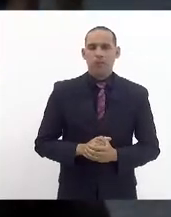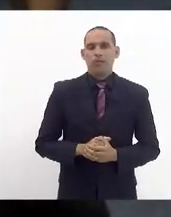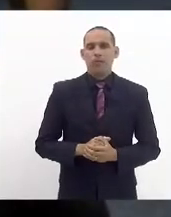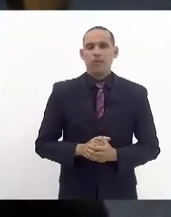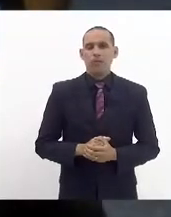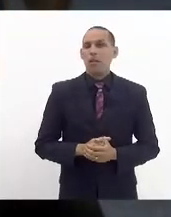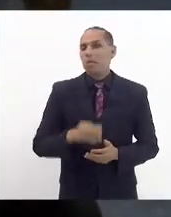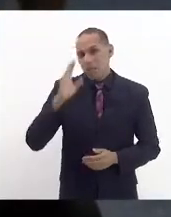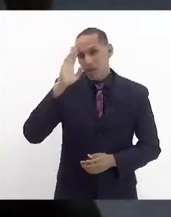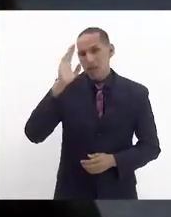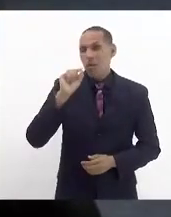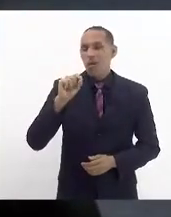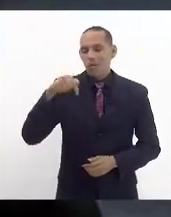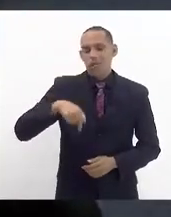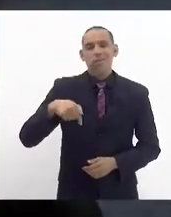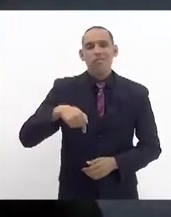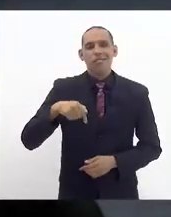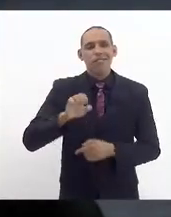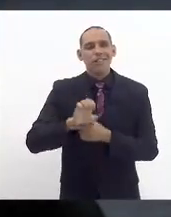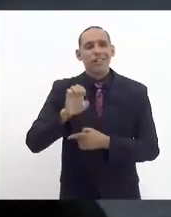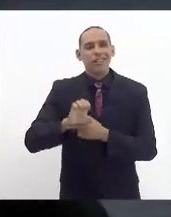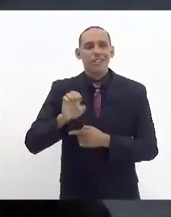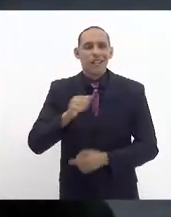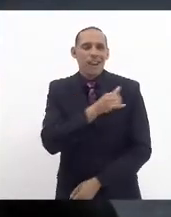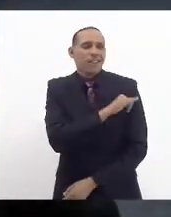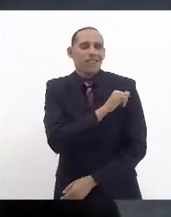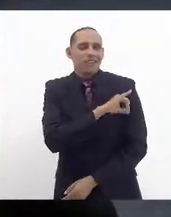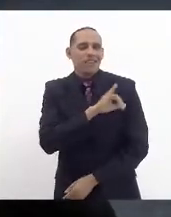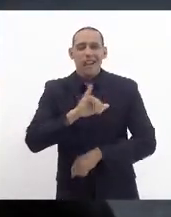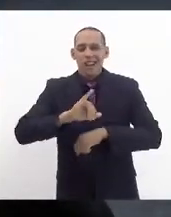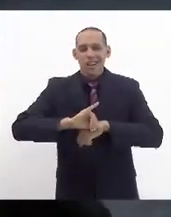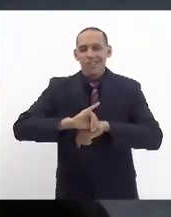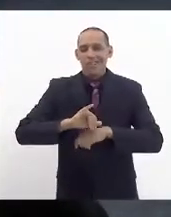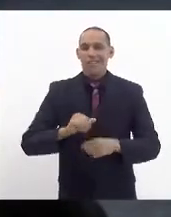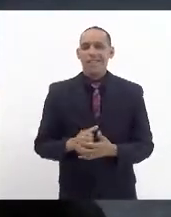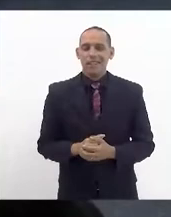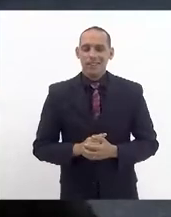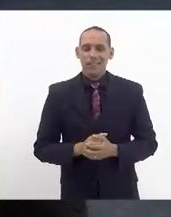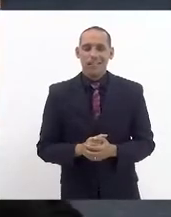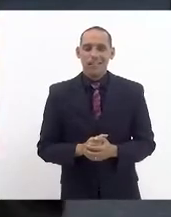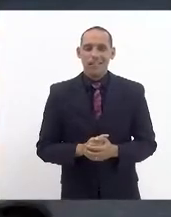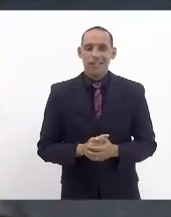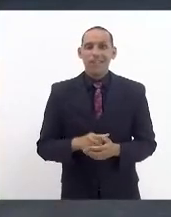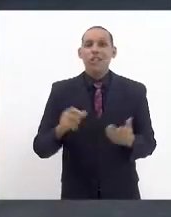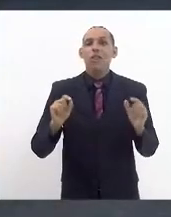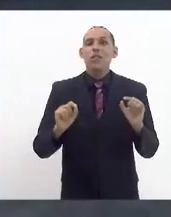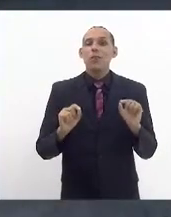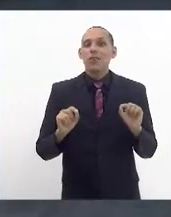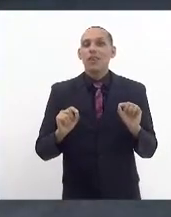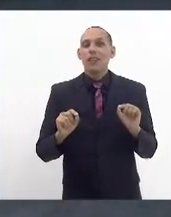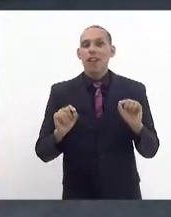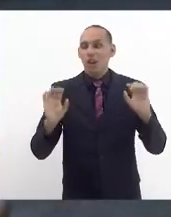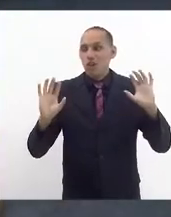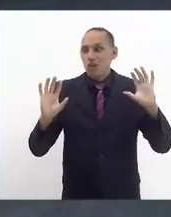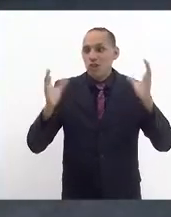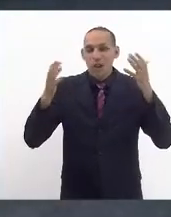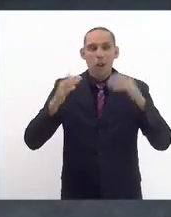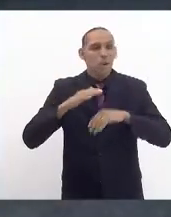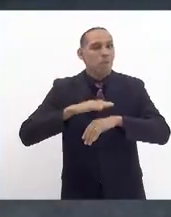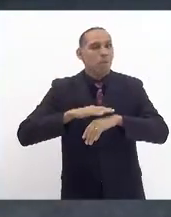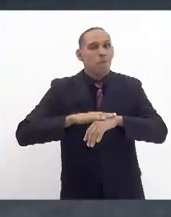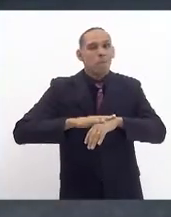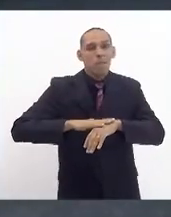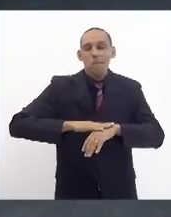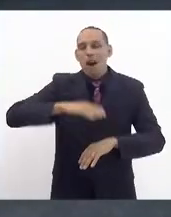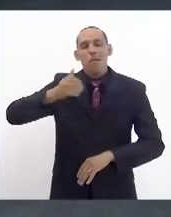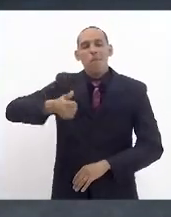se tratando aqui do estado do Rio de Janeiro, da capital do Rio de Janeiro, que é considerado o maior show da terra.